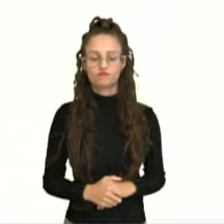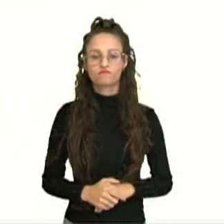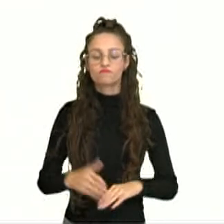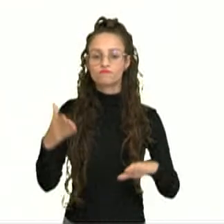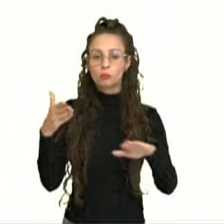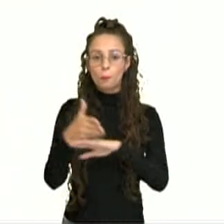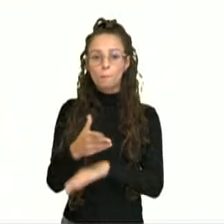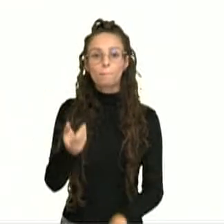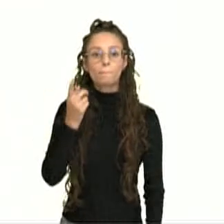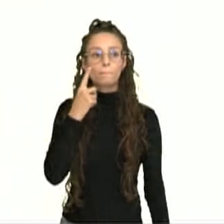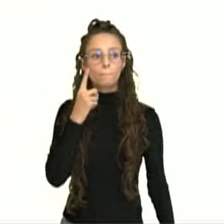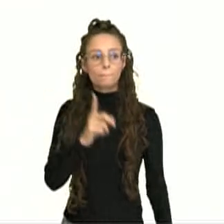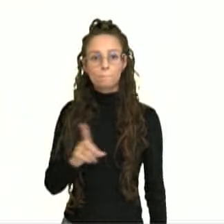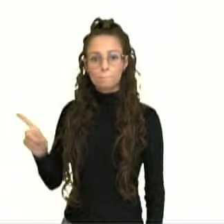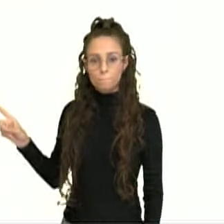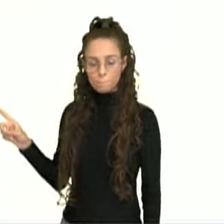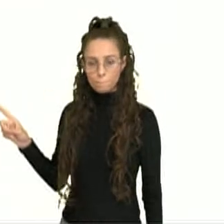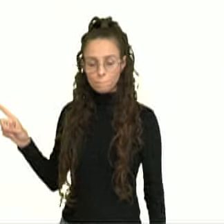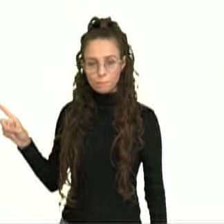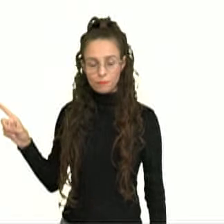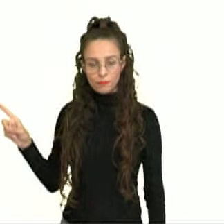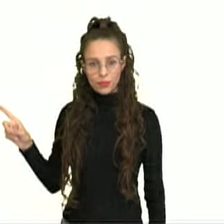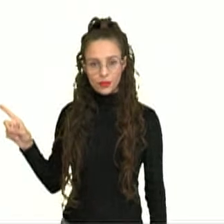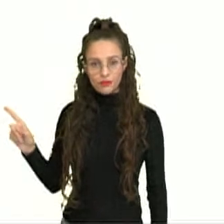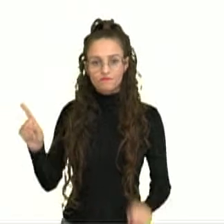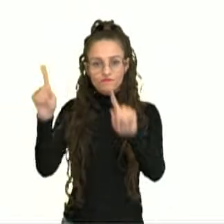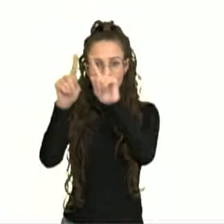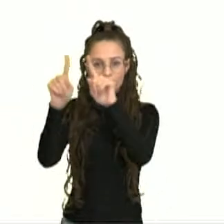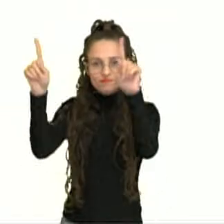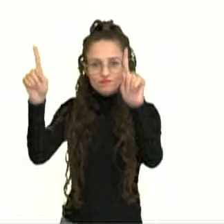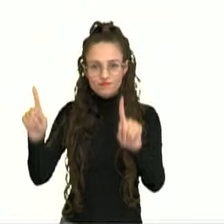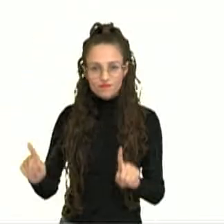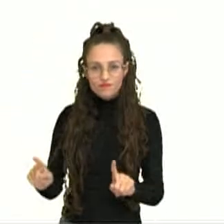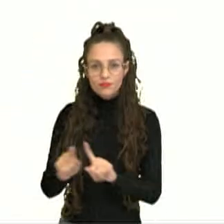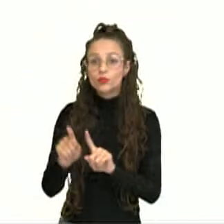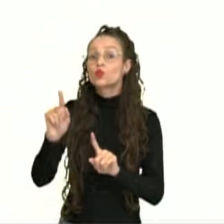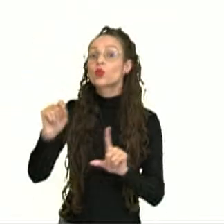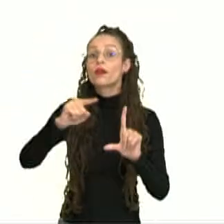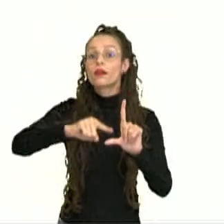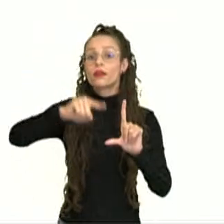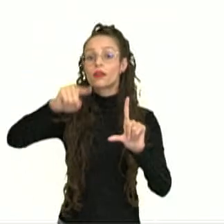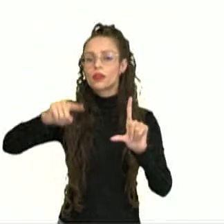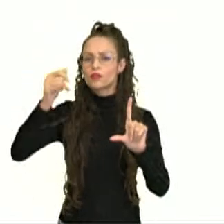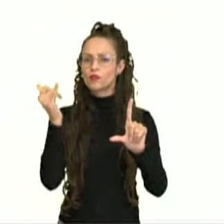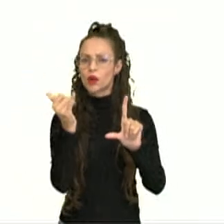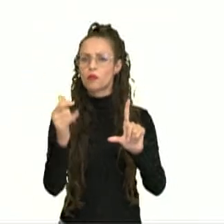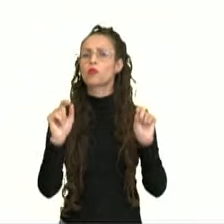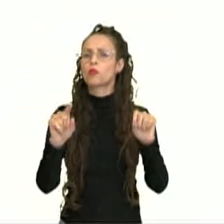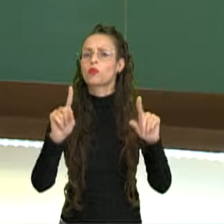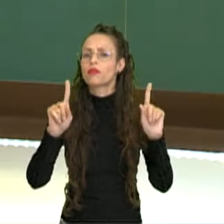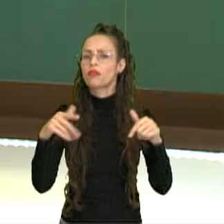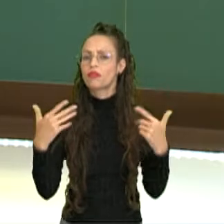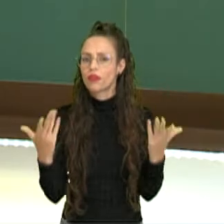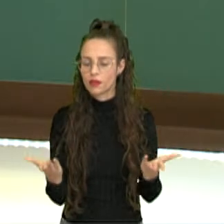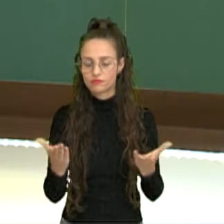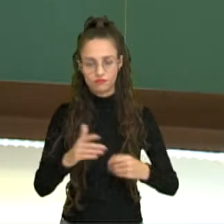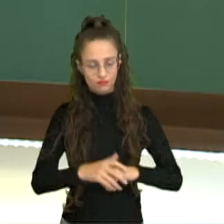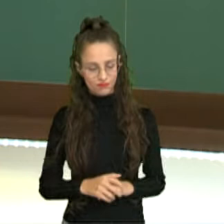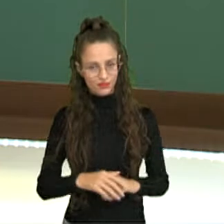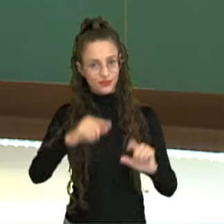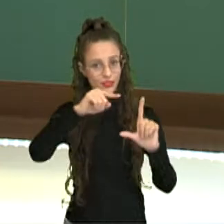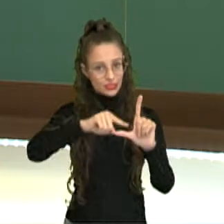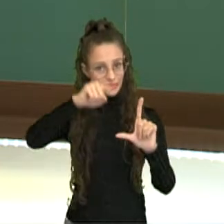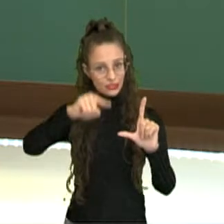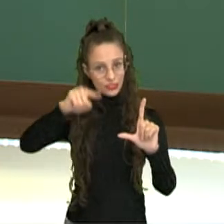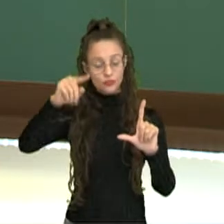Acessando isso, nós chegamos a este infográfico. Professora, o que é um infográfico? Infográfico, como o próprio